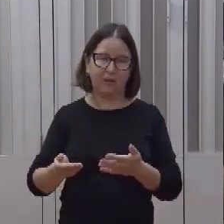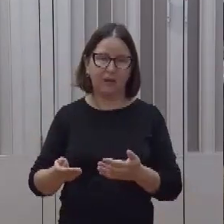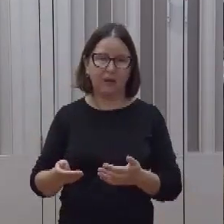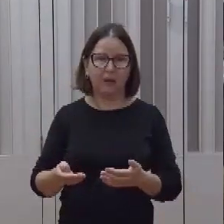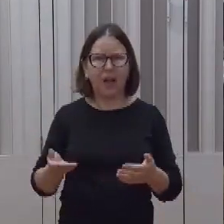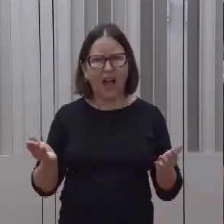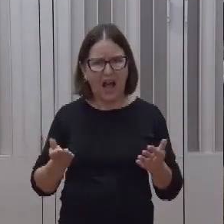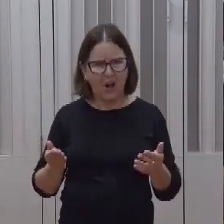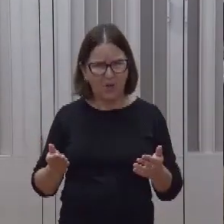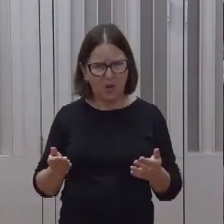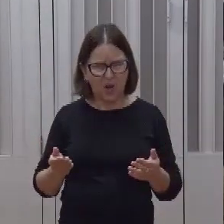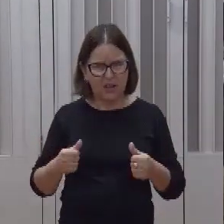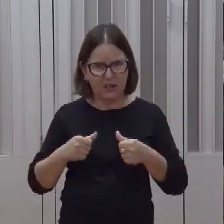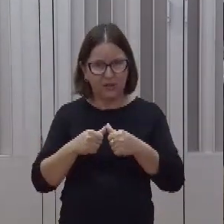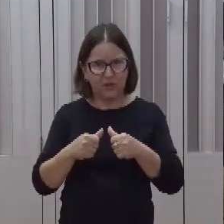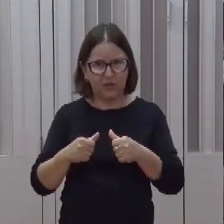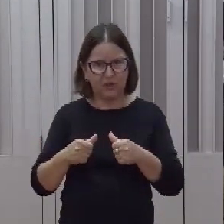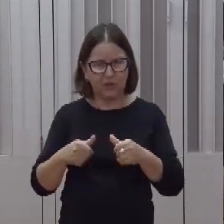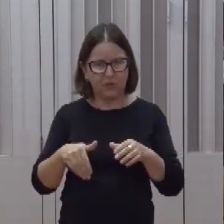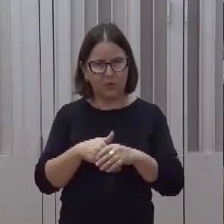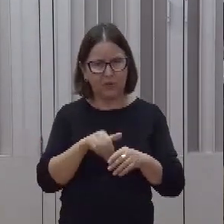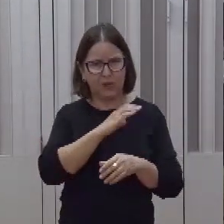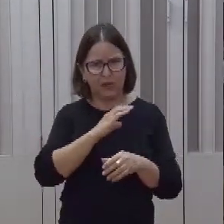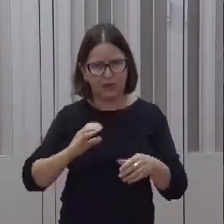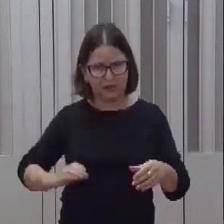que eu estou nele, ele me corta e me manda para o inferno.